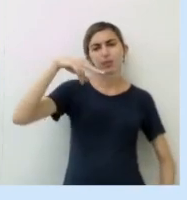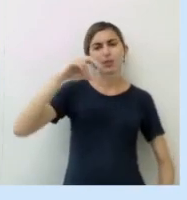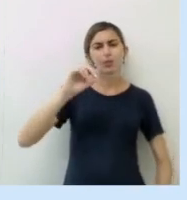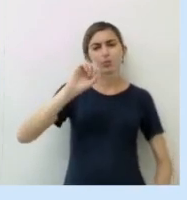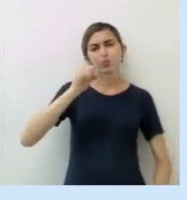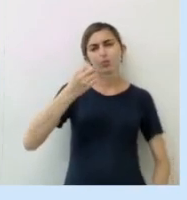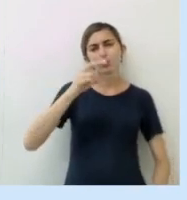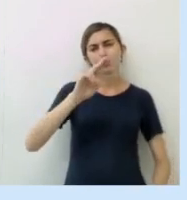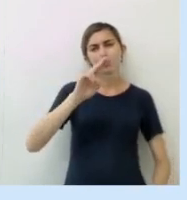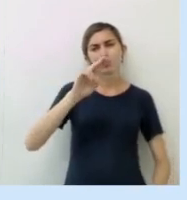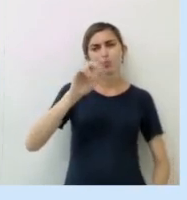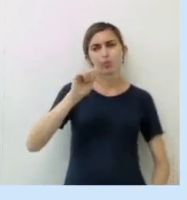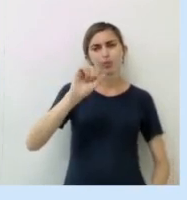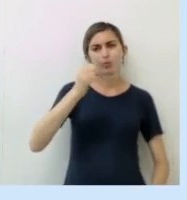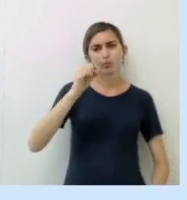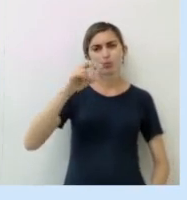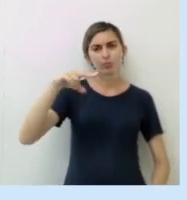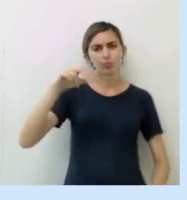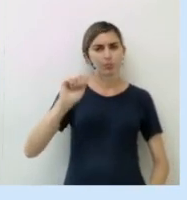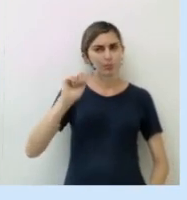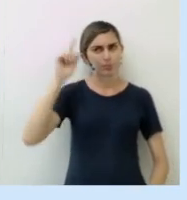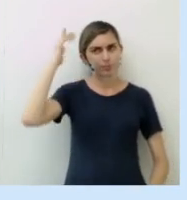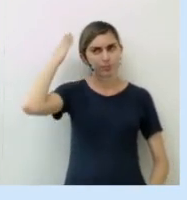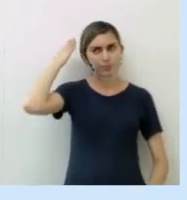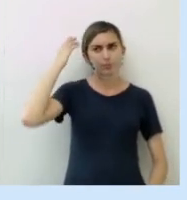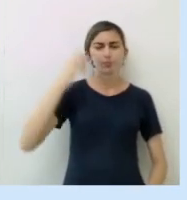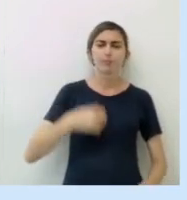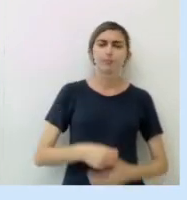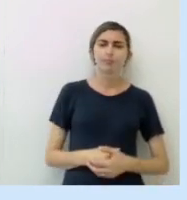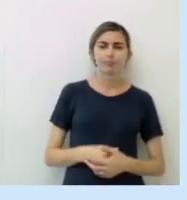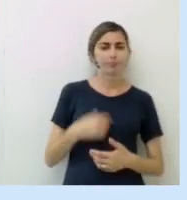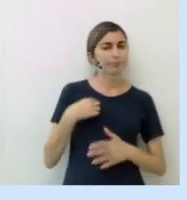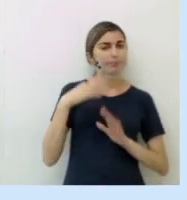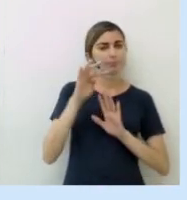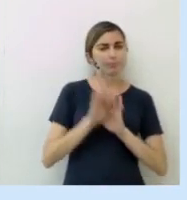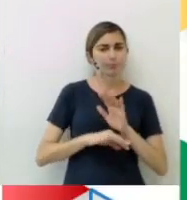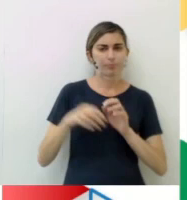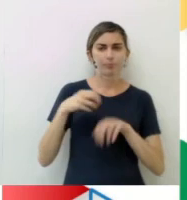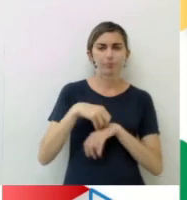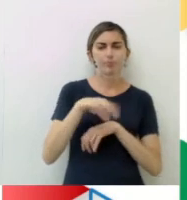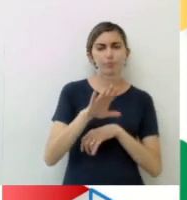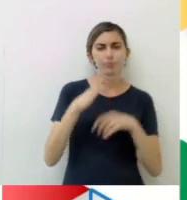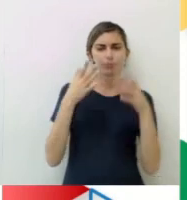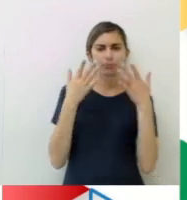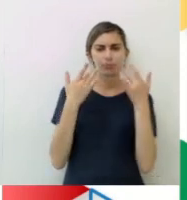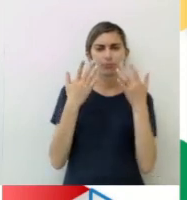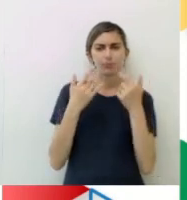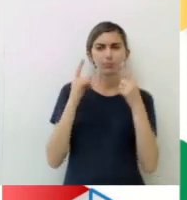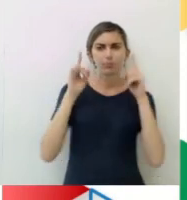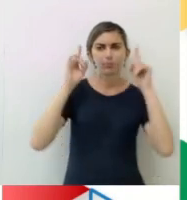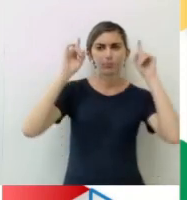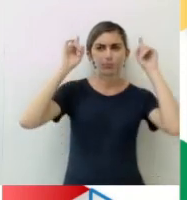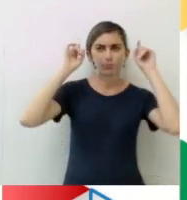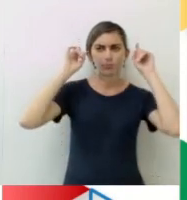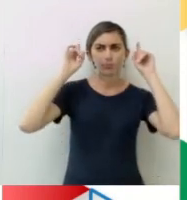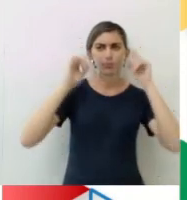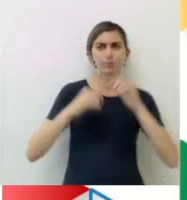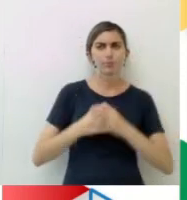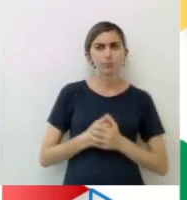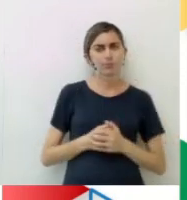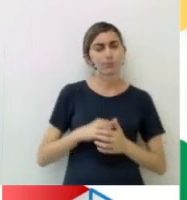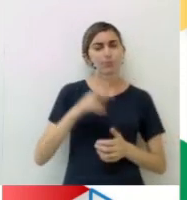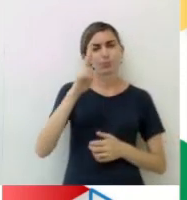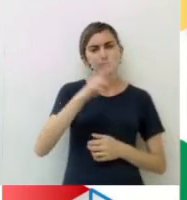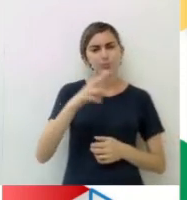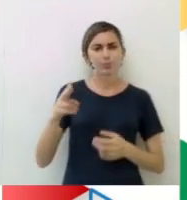da Compadecida. E aqui trago para vocês um texto dramático. Olhem aí, na primeira passagem, quando diz